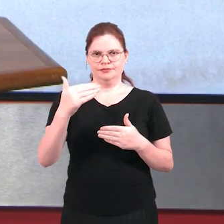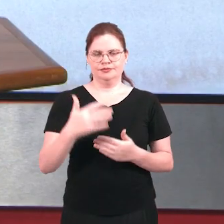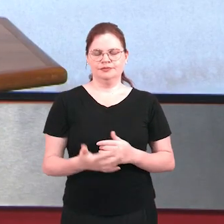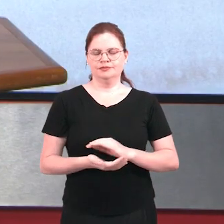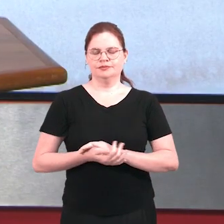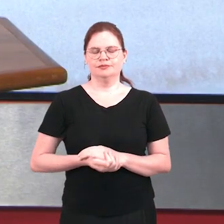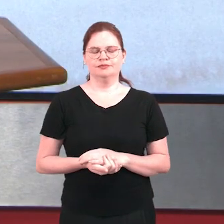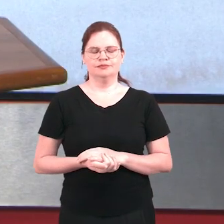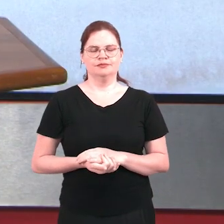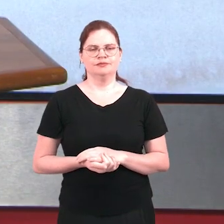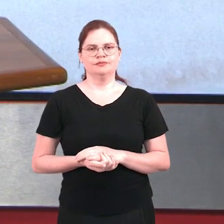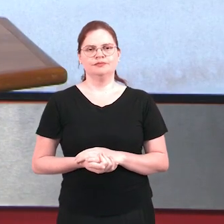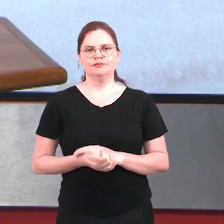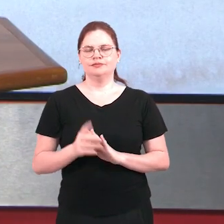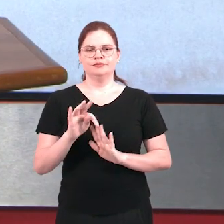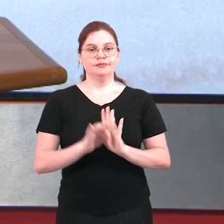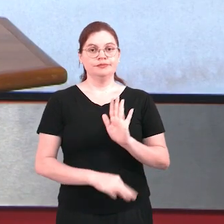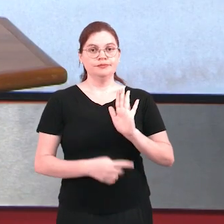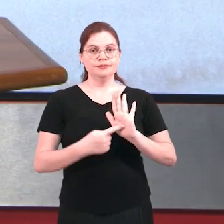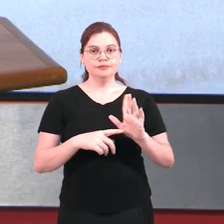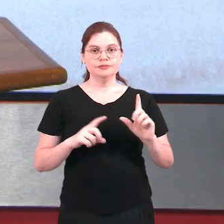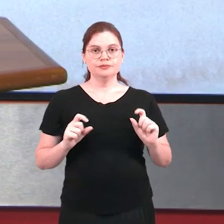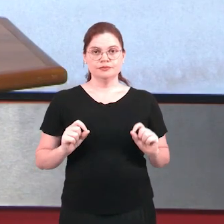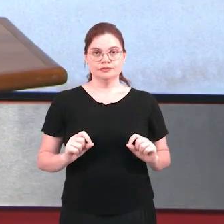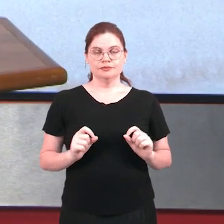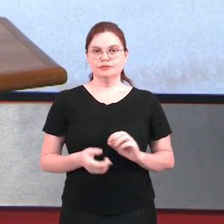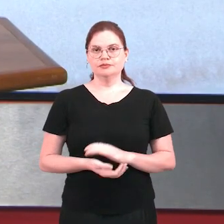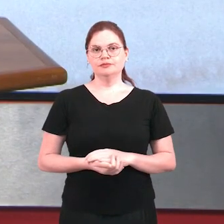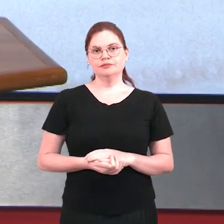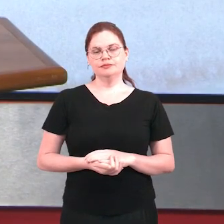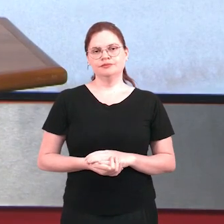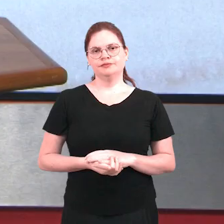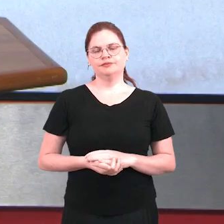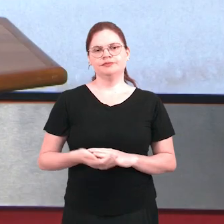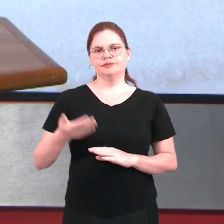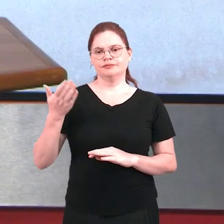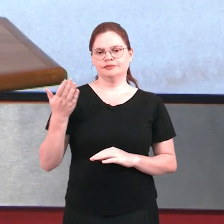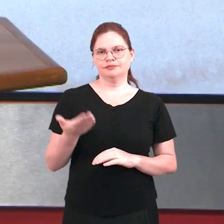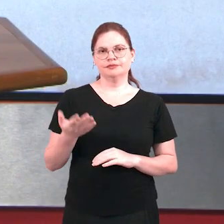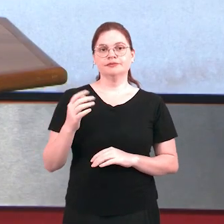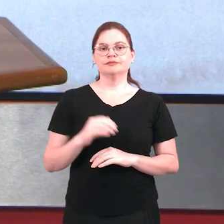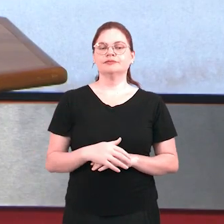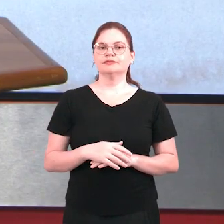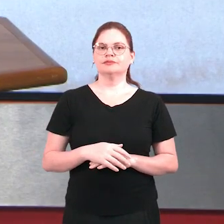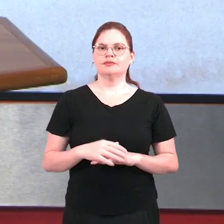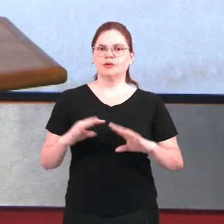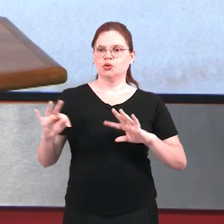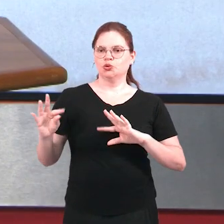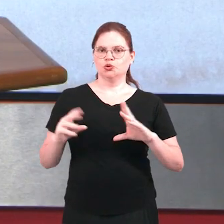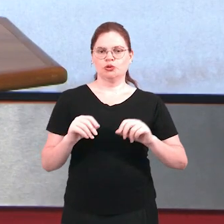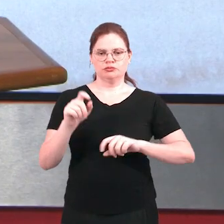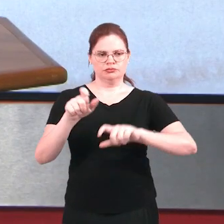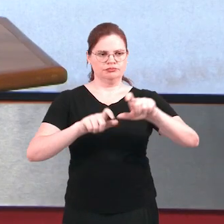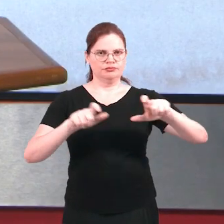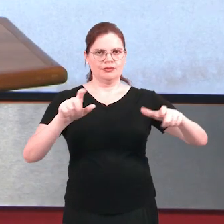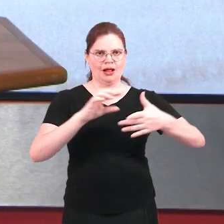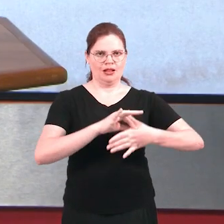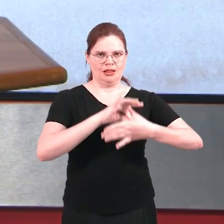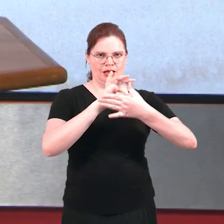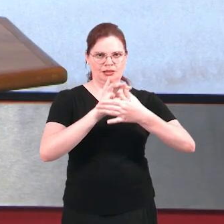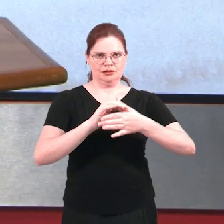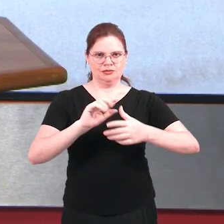diante. Diz assim a palavra do Senhor: Assim, pois, todos os anciãos de